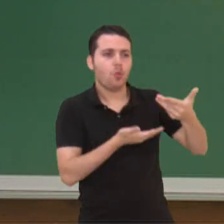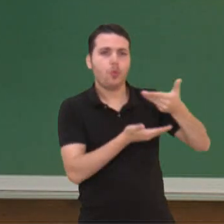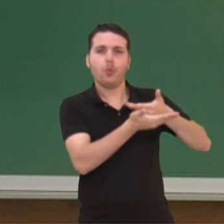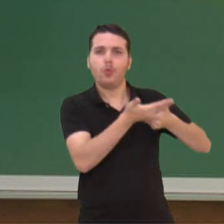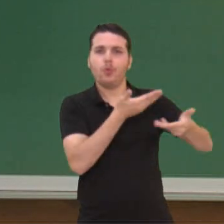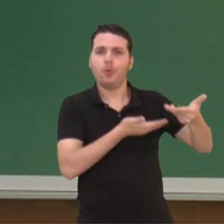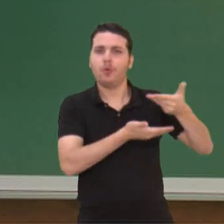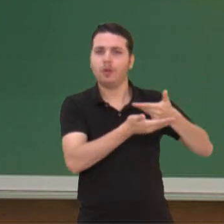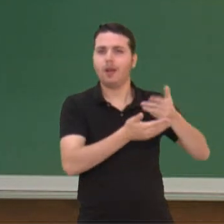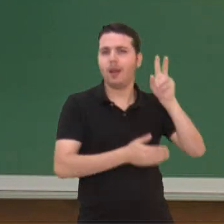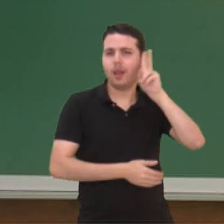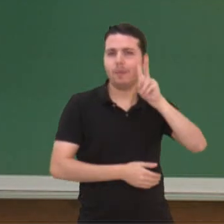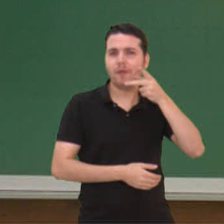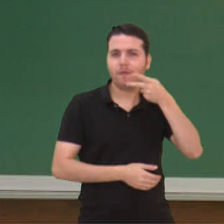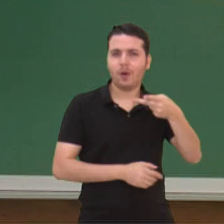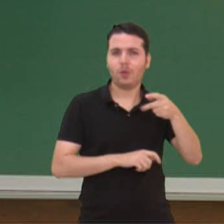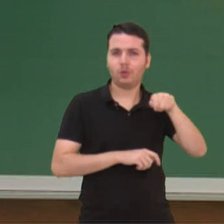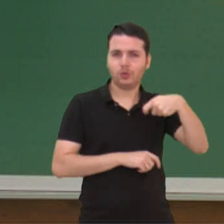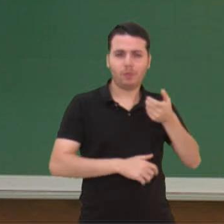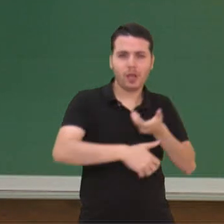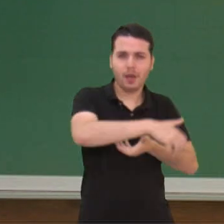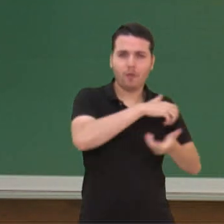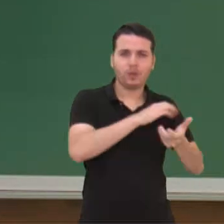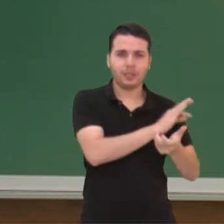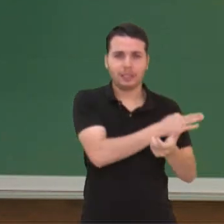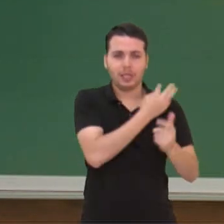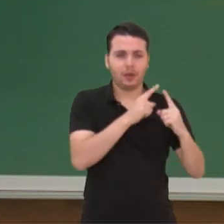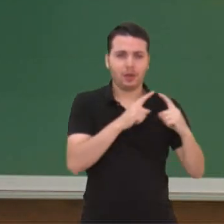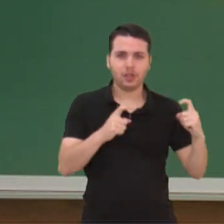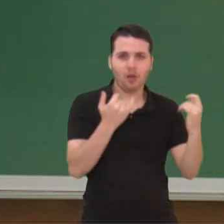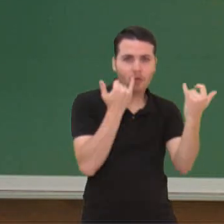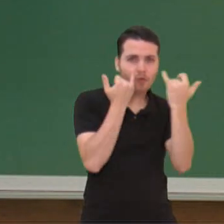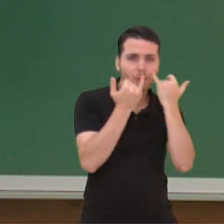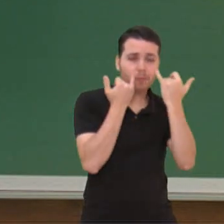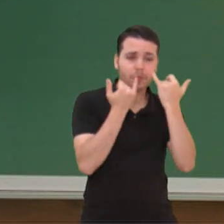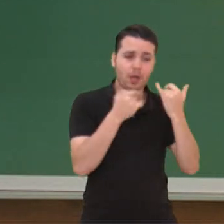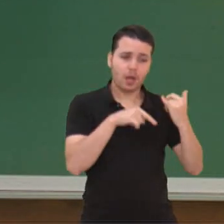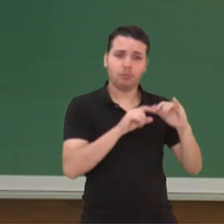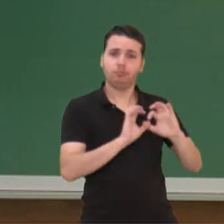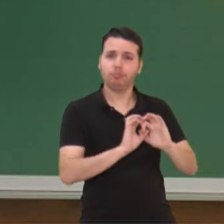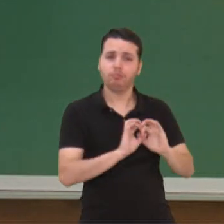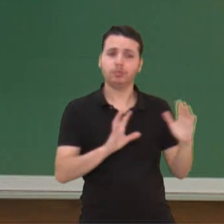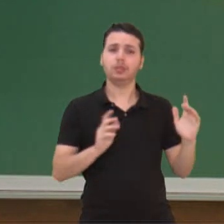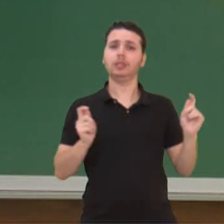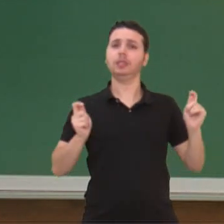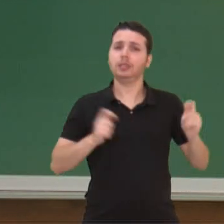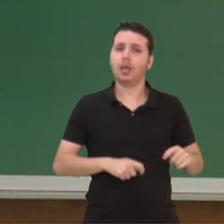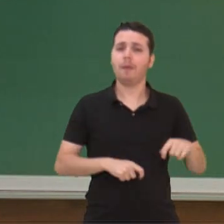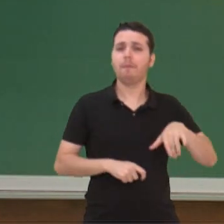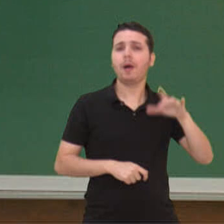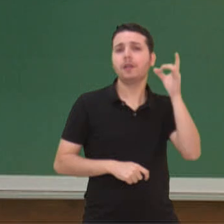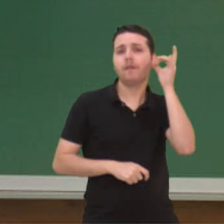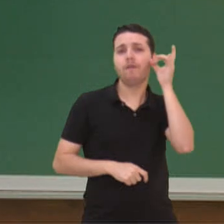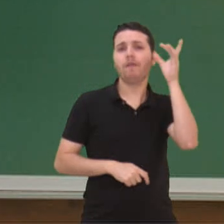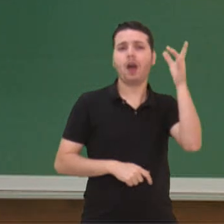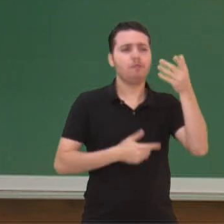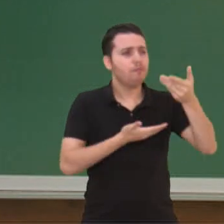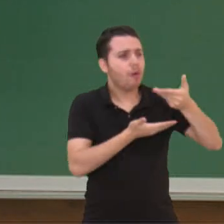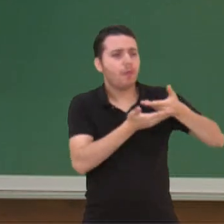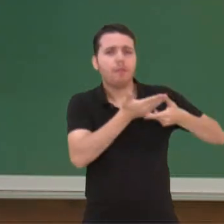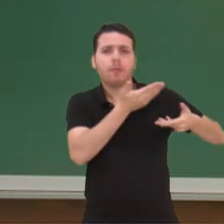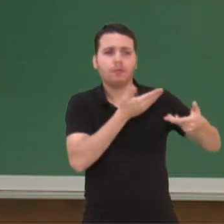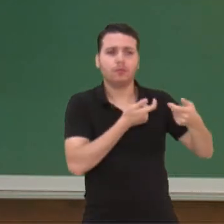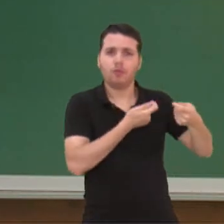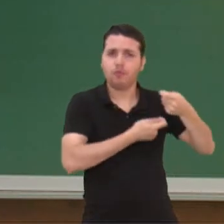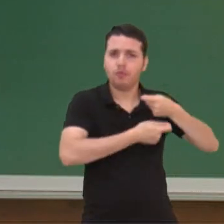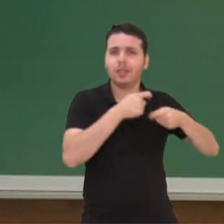nós falamos aí da revolução técnico-científica informacional que permitiu aí uma maior facilidade de fluxos, tanto